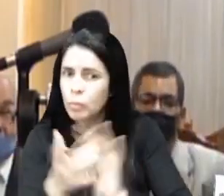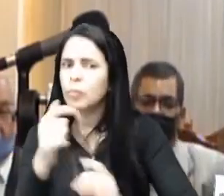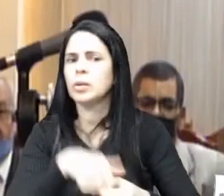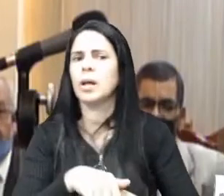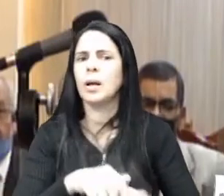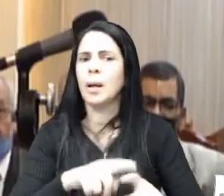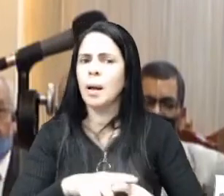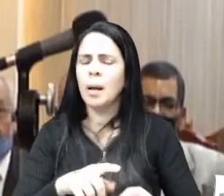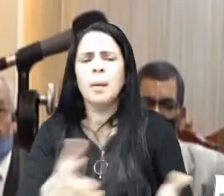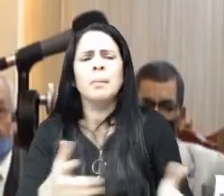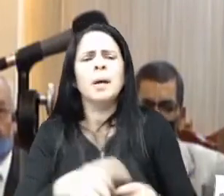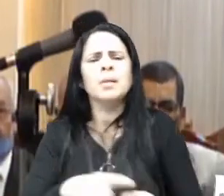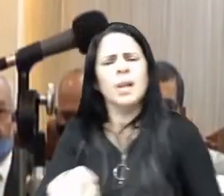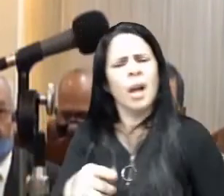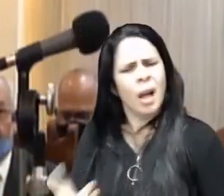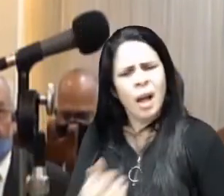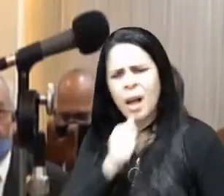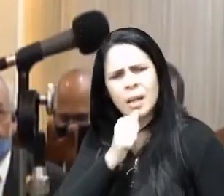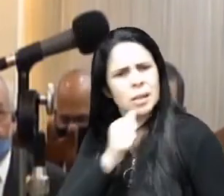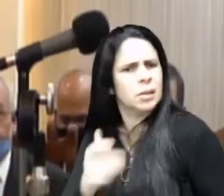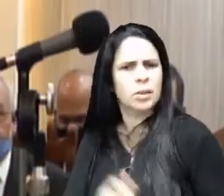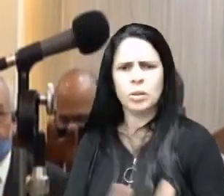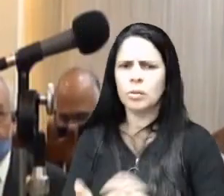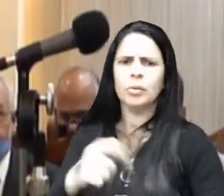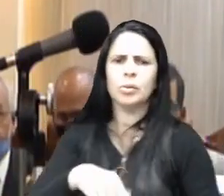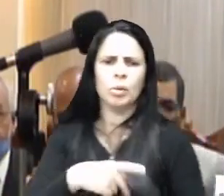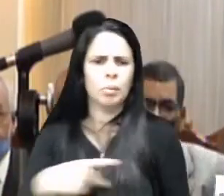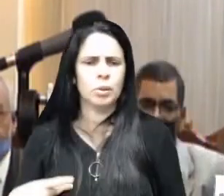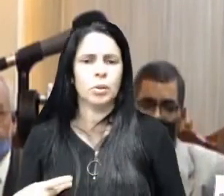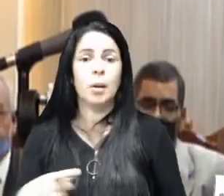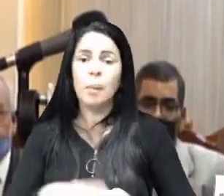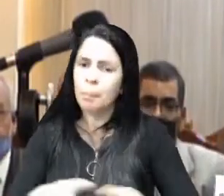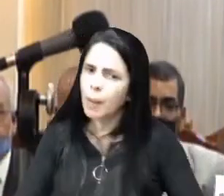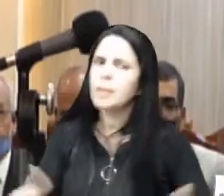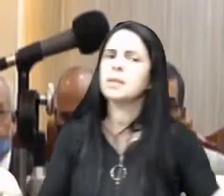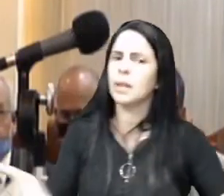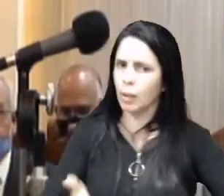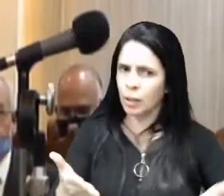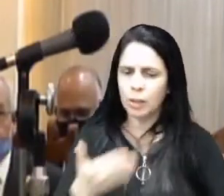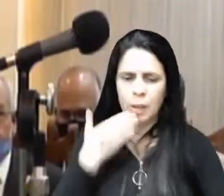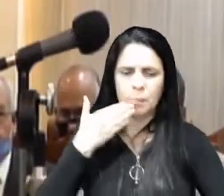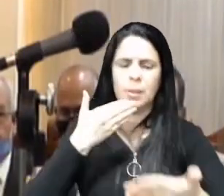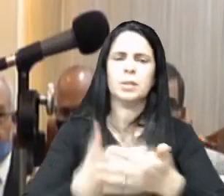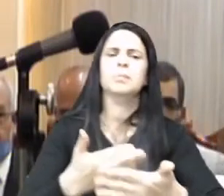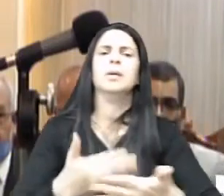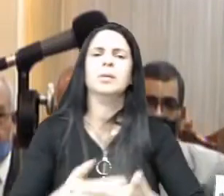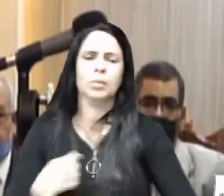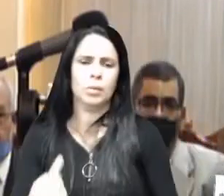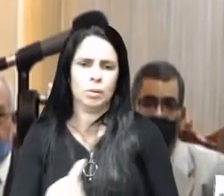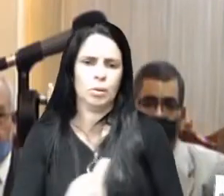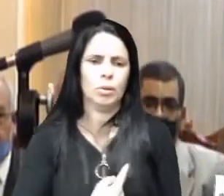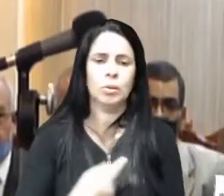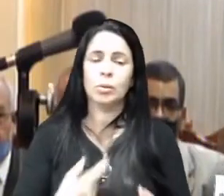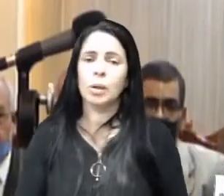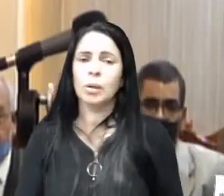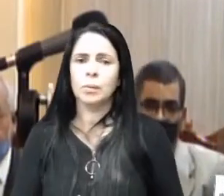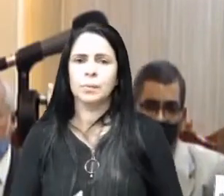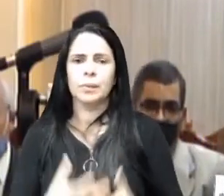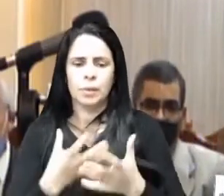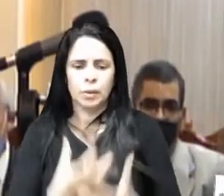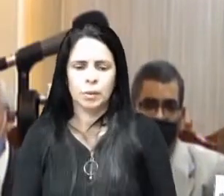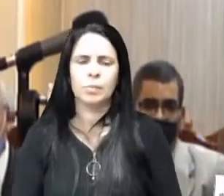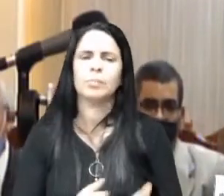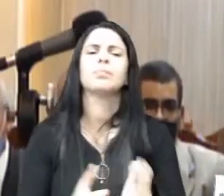perto. Agora está mais perto de nós do que quando aceitamos a fé.